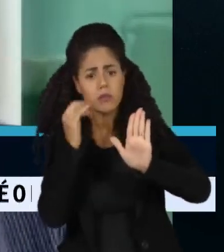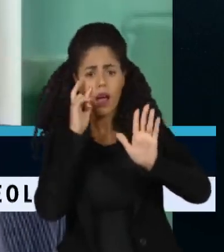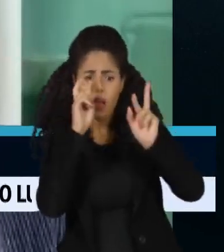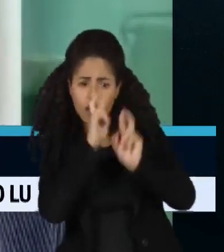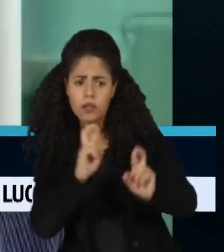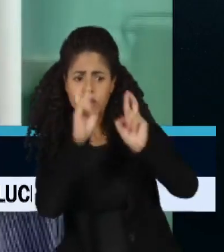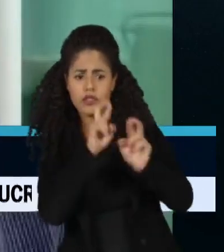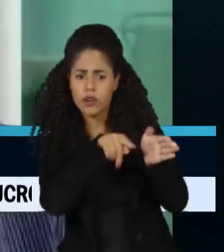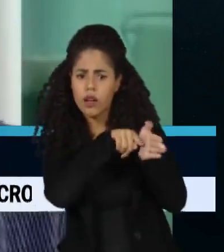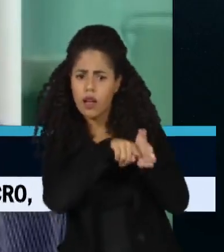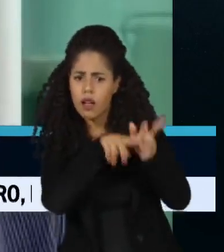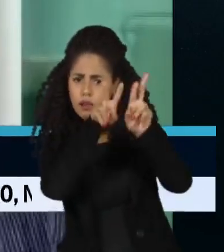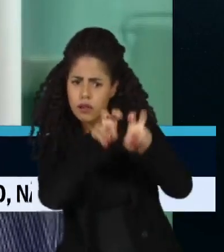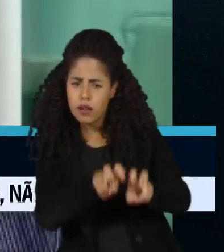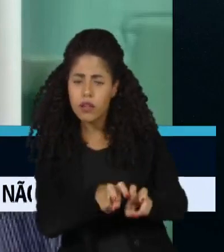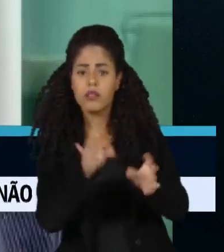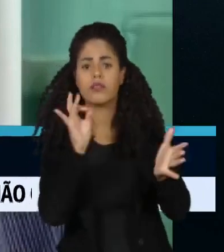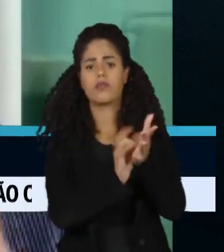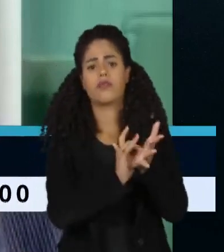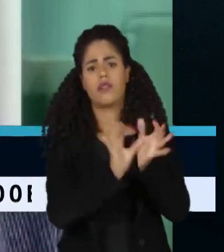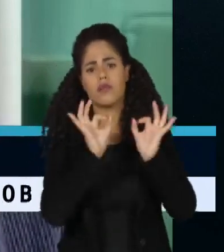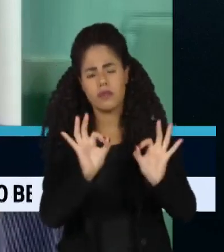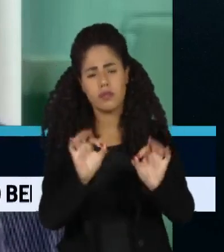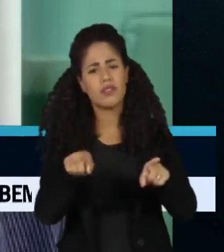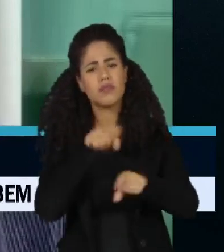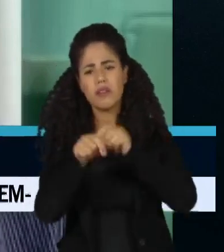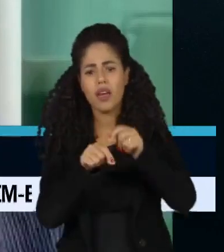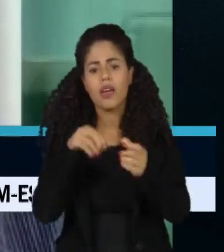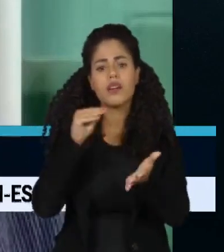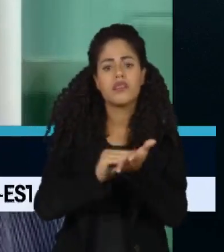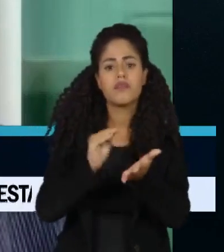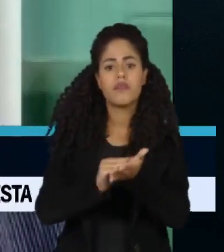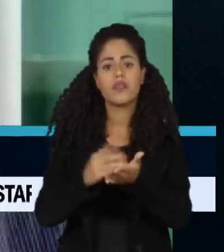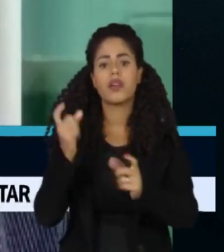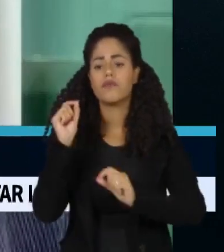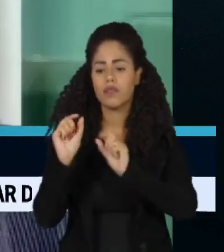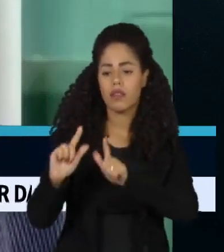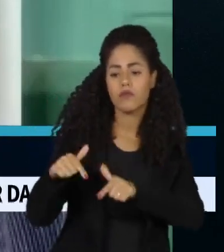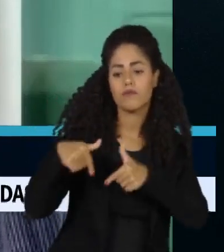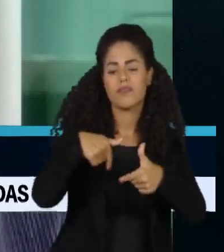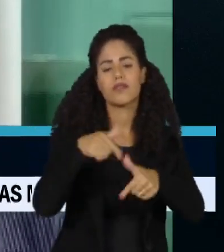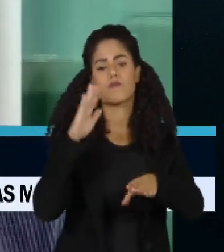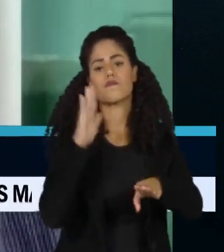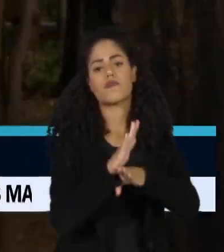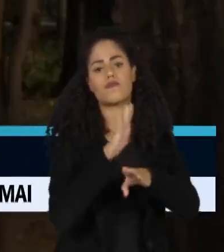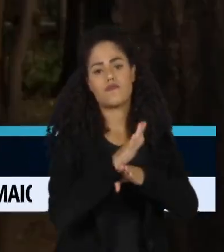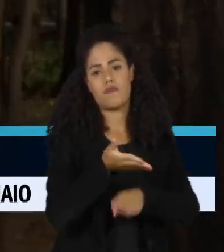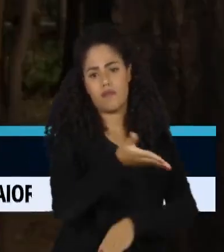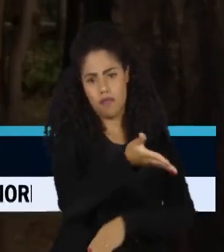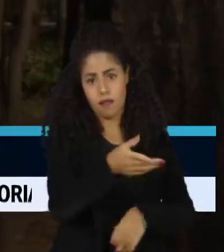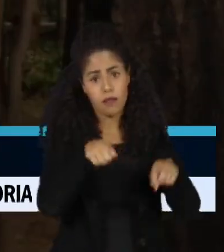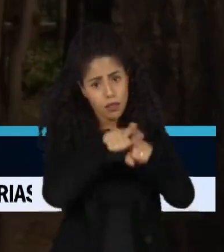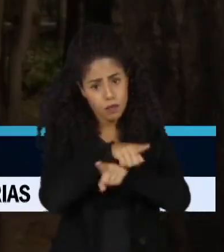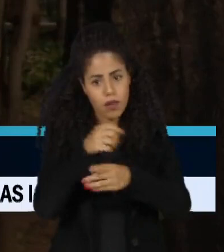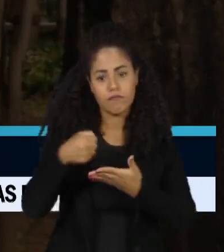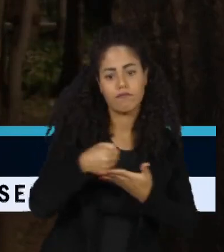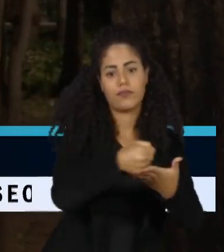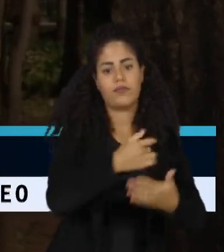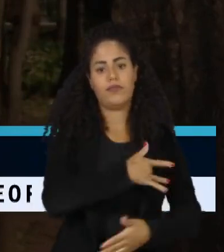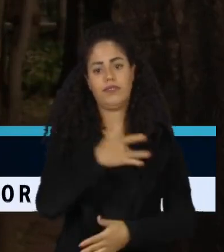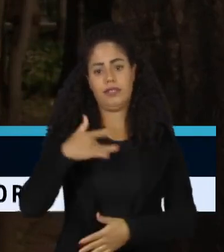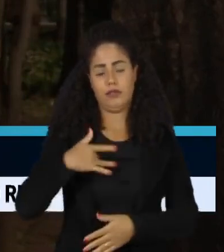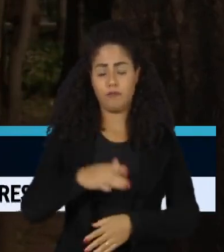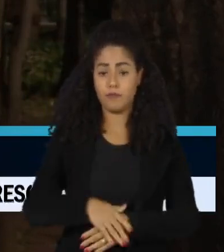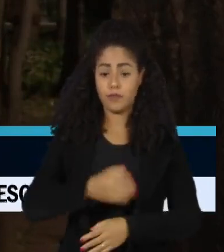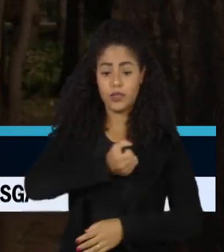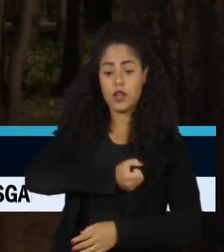se terá havido deliberadamente uma falta de vontade de uma proteção na área da saúde. O aumento no número de mortes